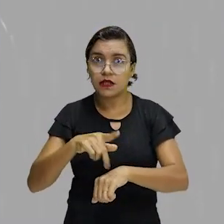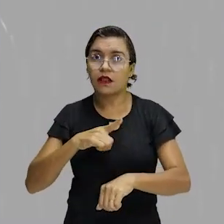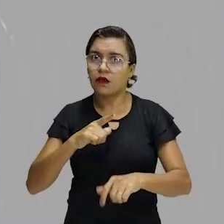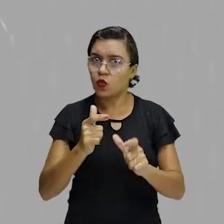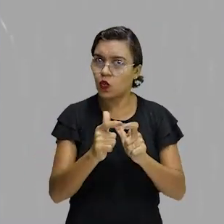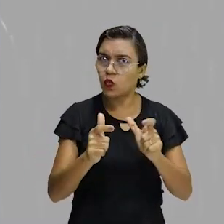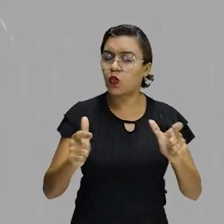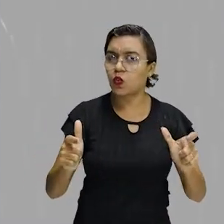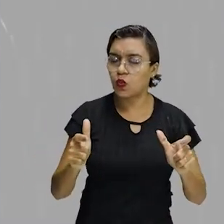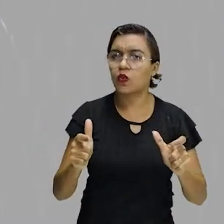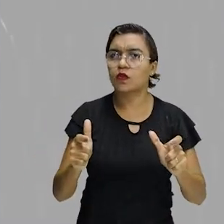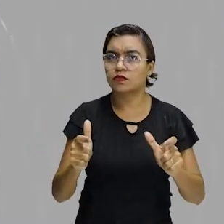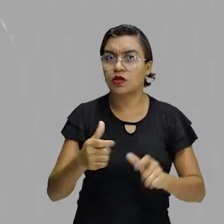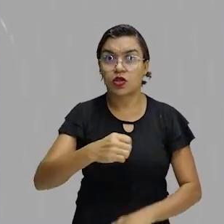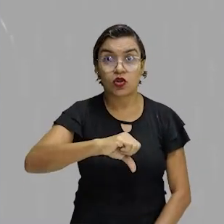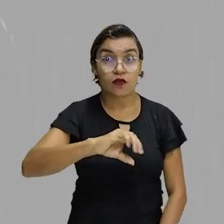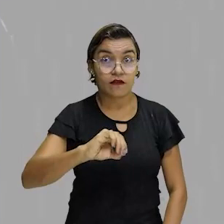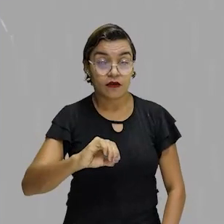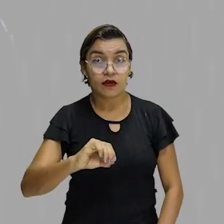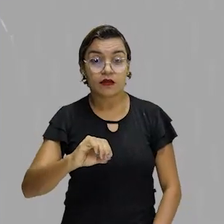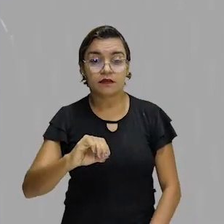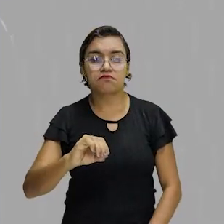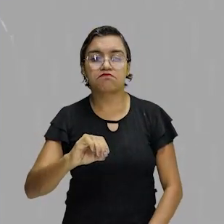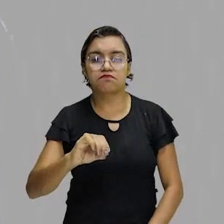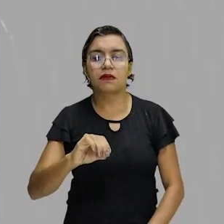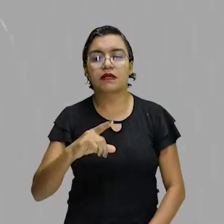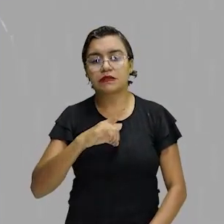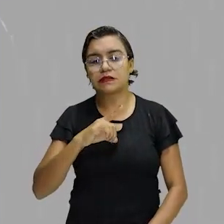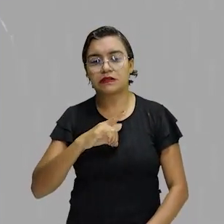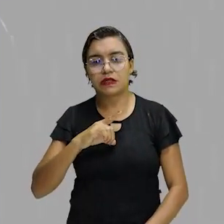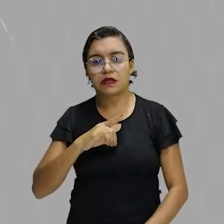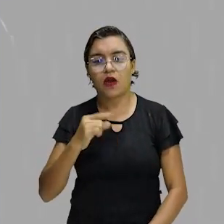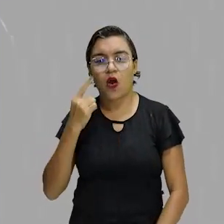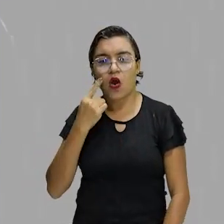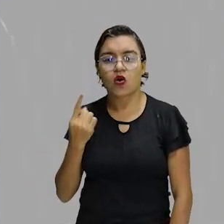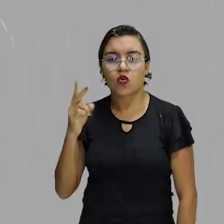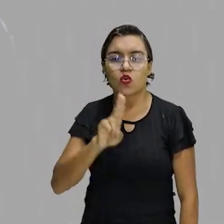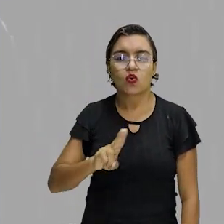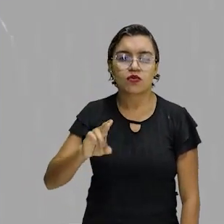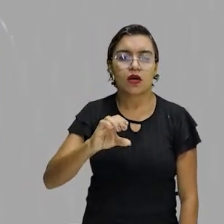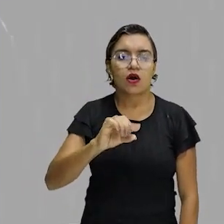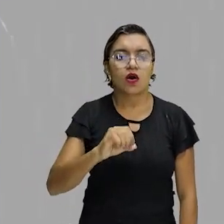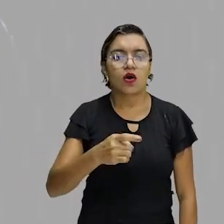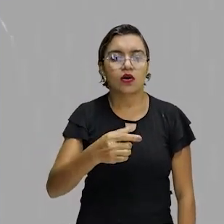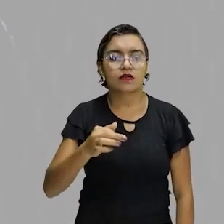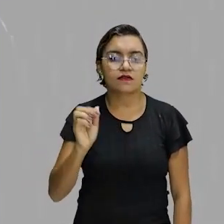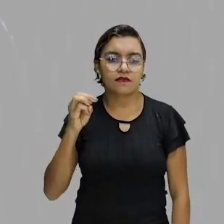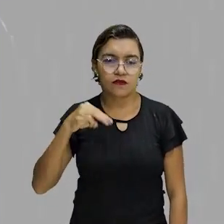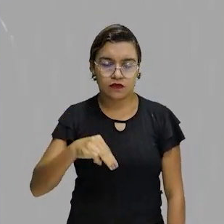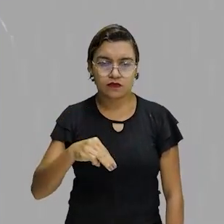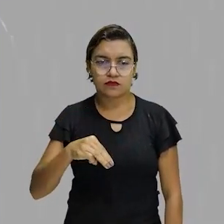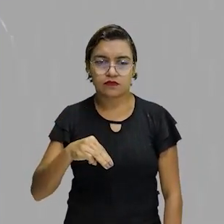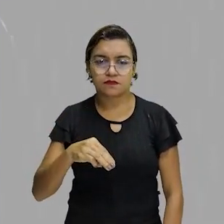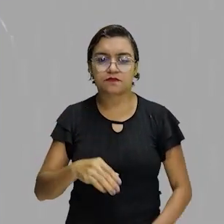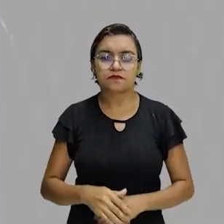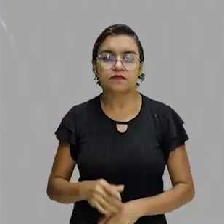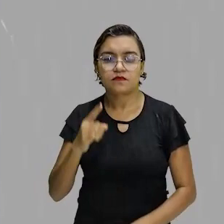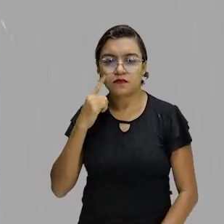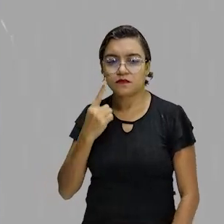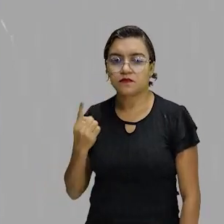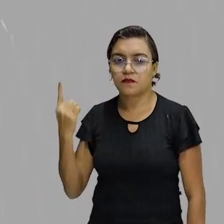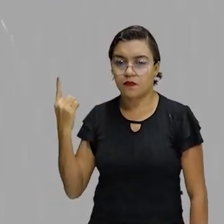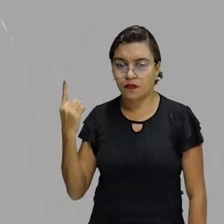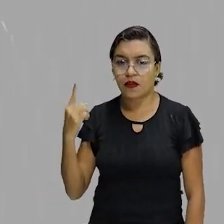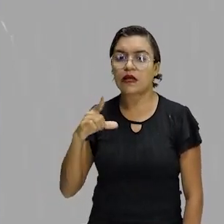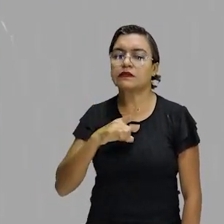de 90 países têm a atuação dessa ONG chamada Oxfam, que é uma organização internacional. A Oxfam